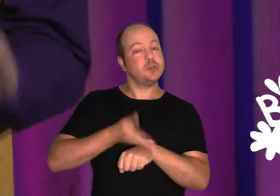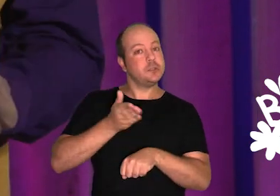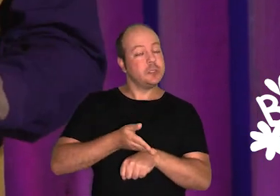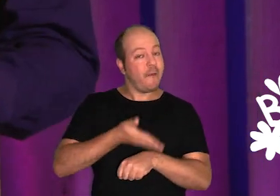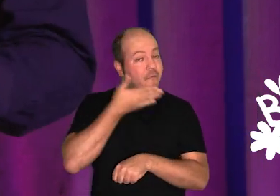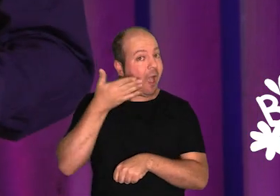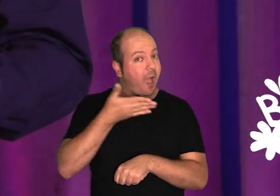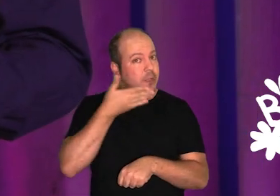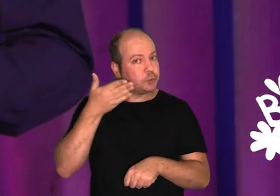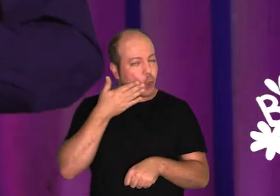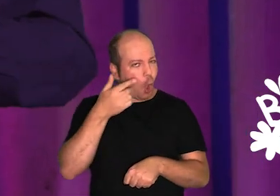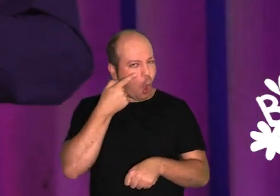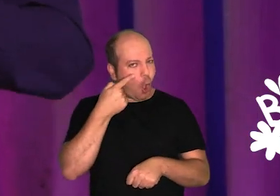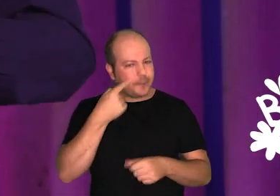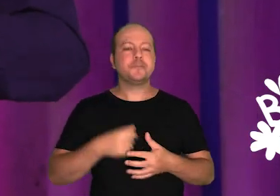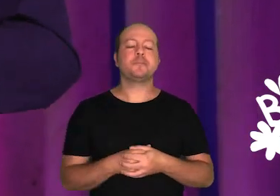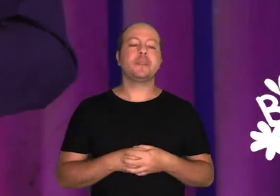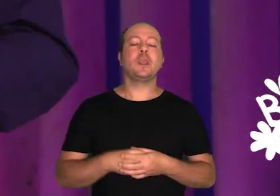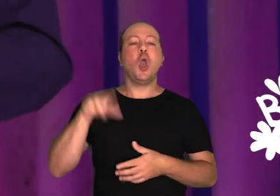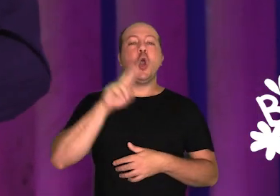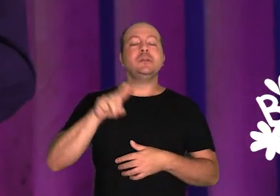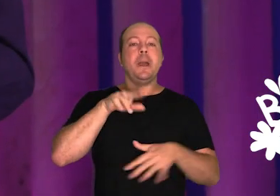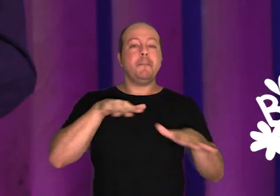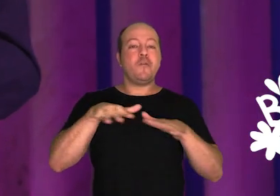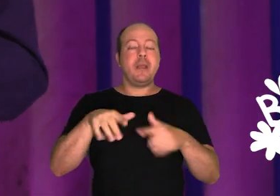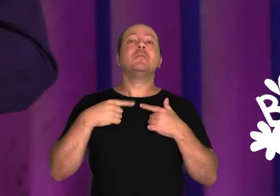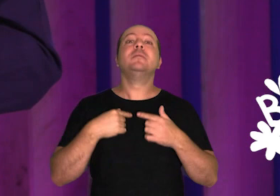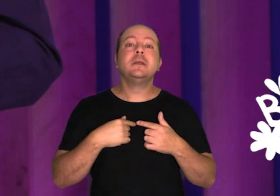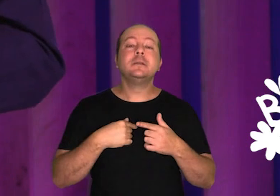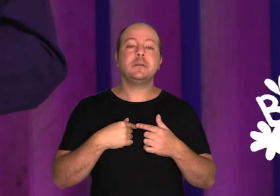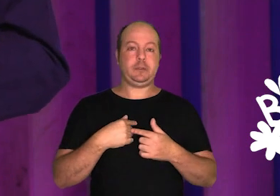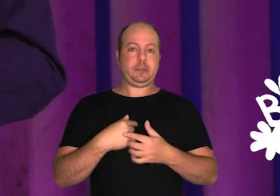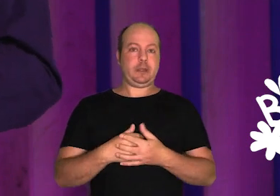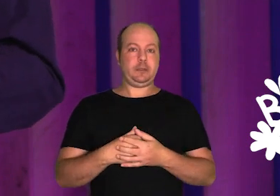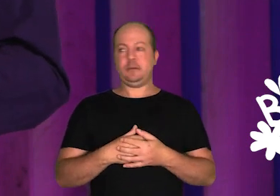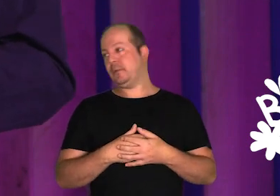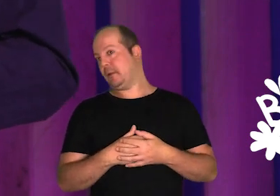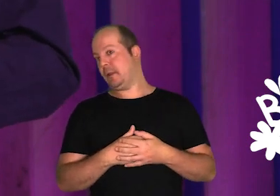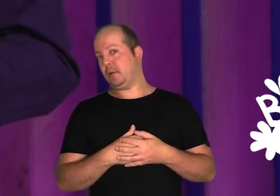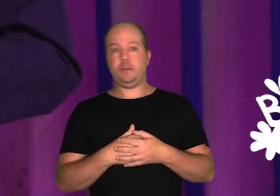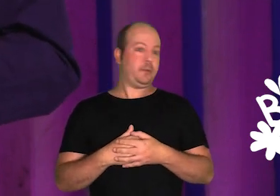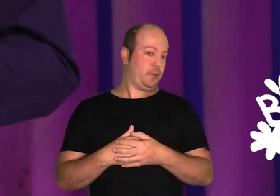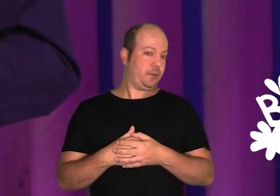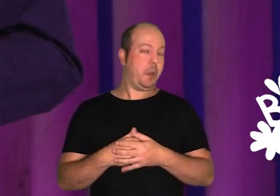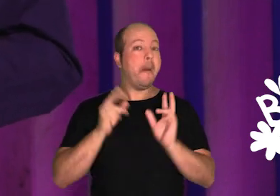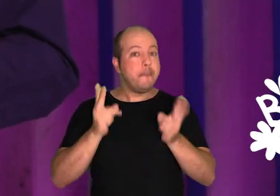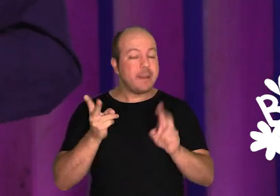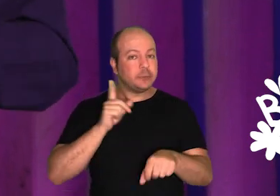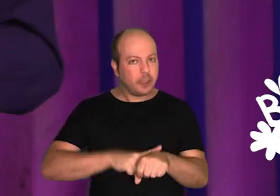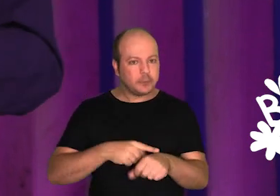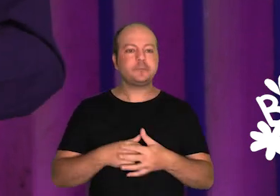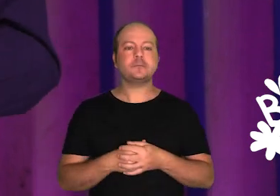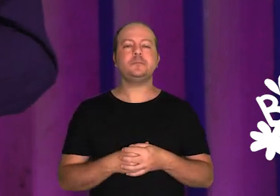muito fácil, tá? Que é usar o movimento para frente, para trás, para um lado, para o outro, ao mesmo